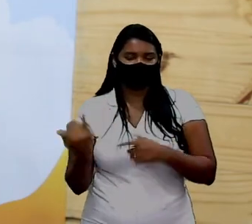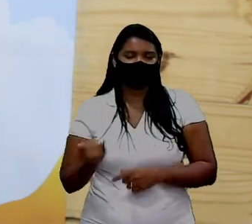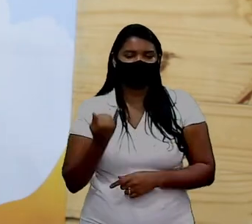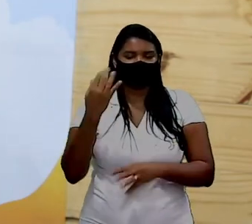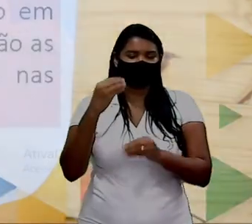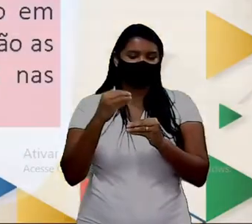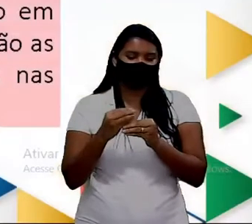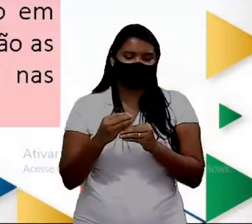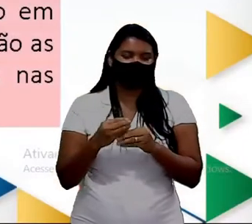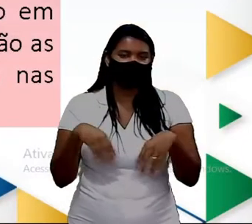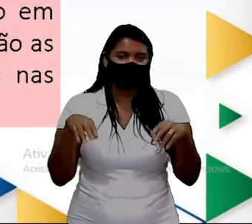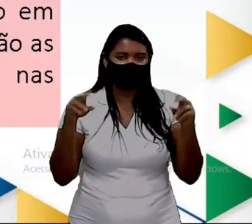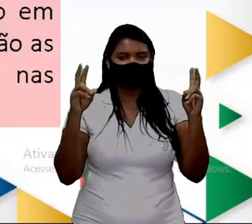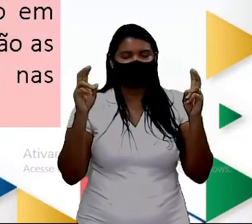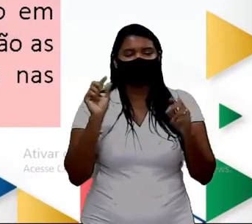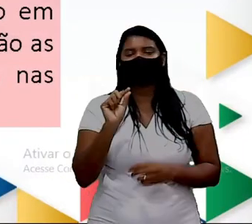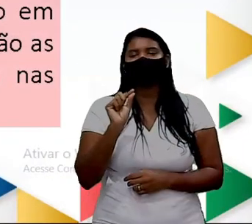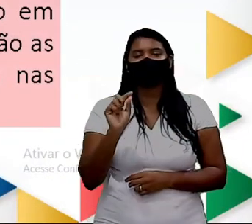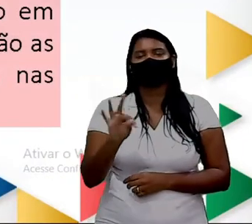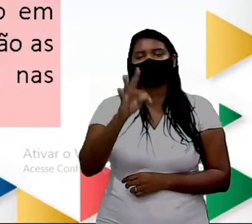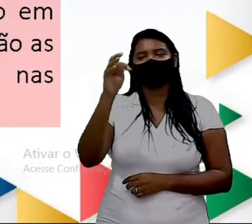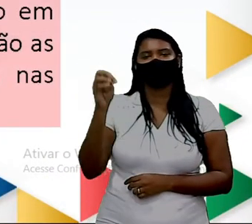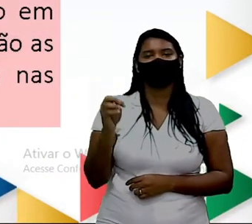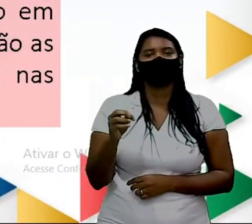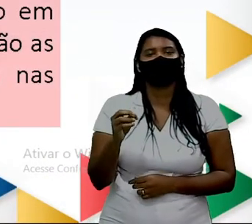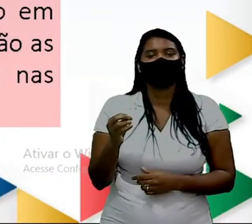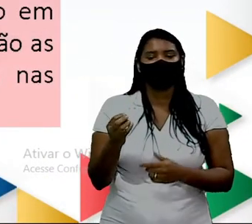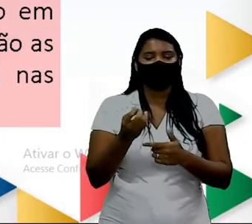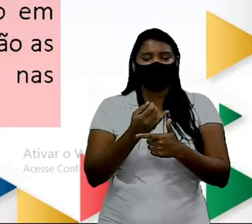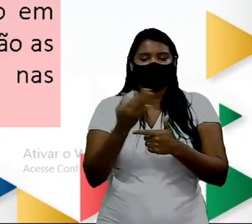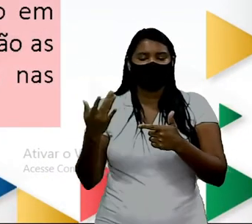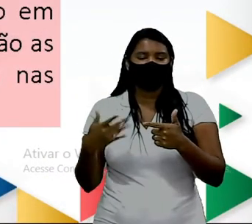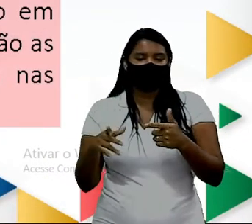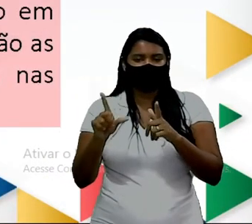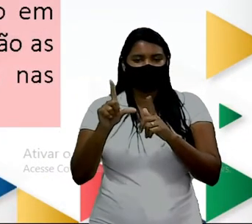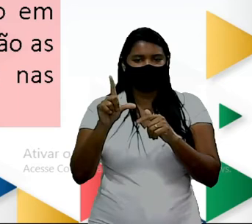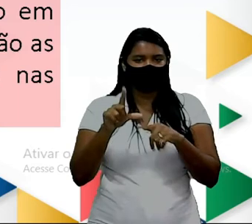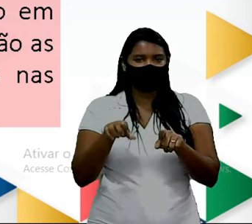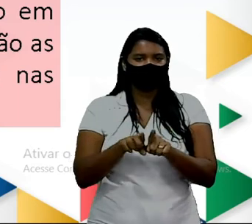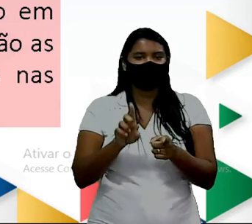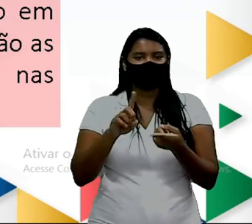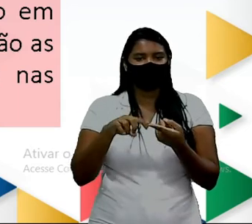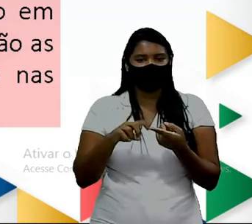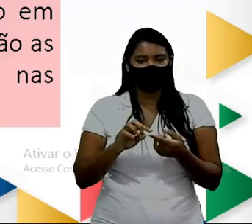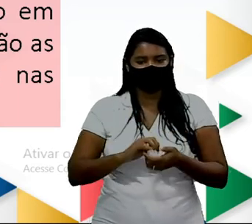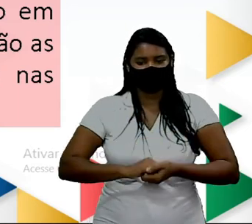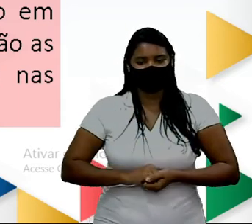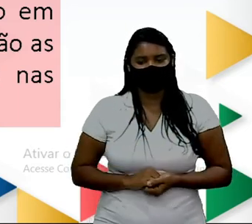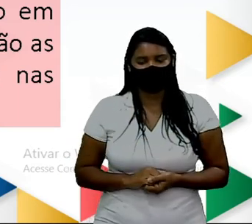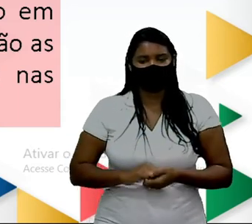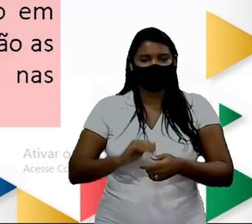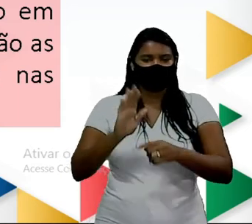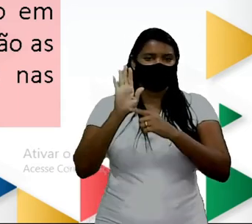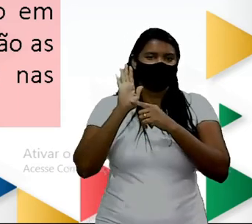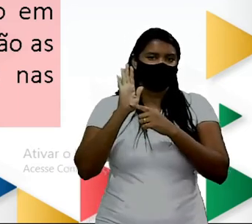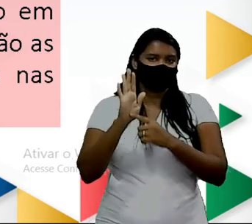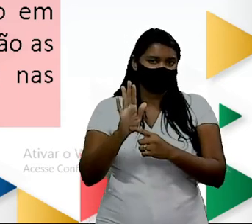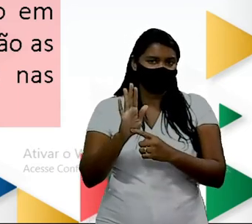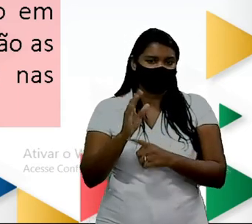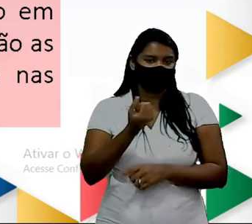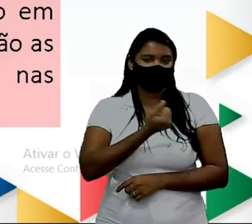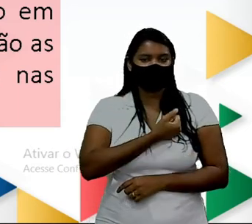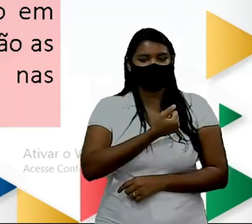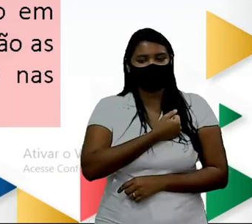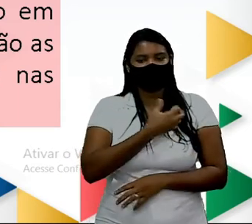que chamamos de expressão algébrica? Toda expressão que há letras, tá? Representando números ou